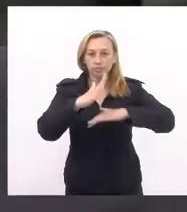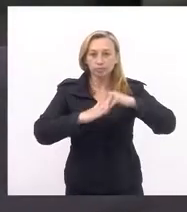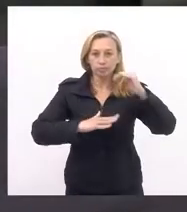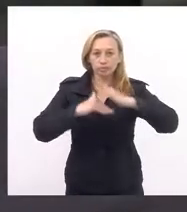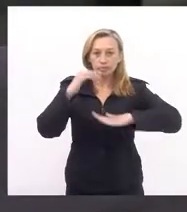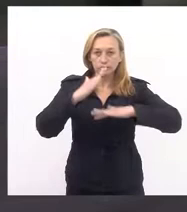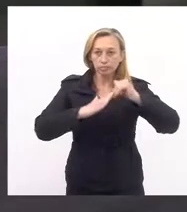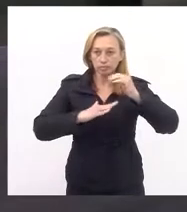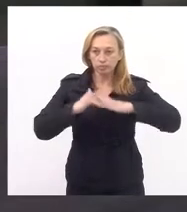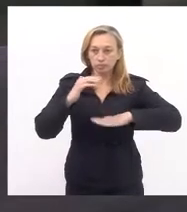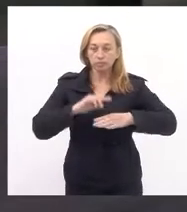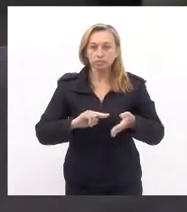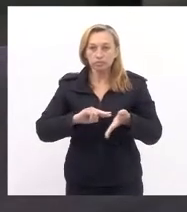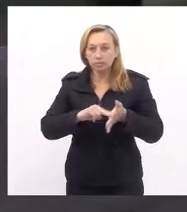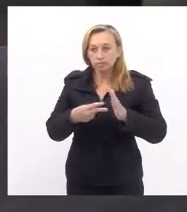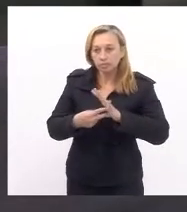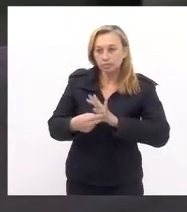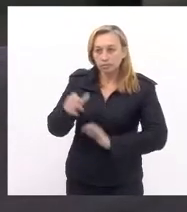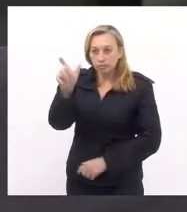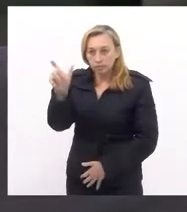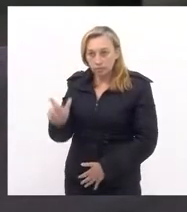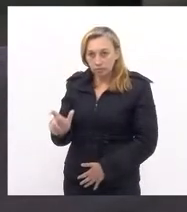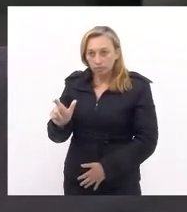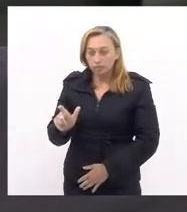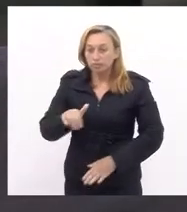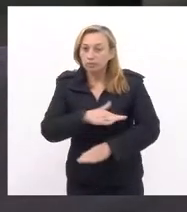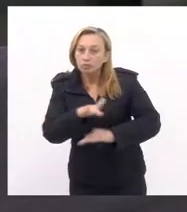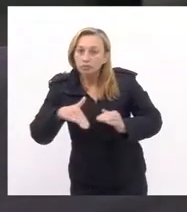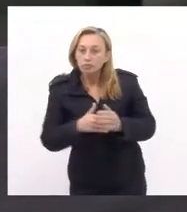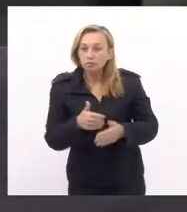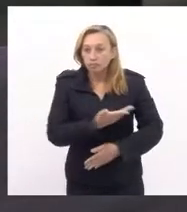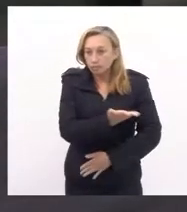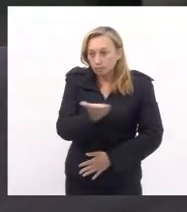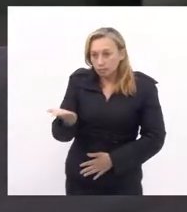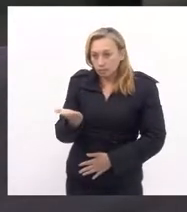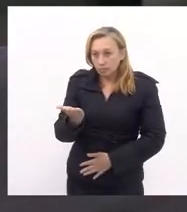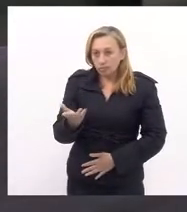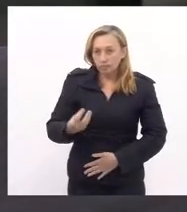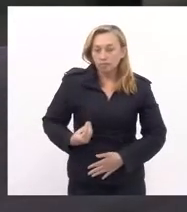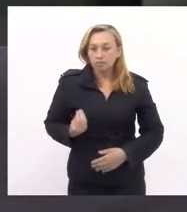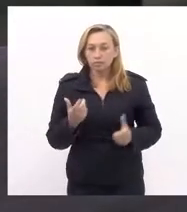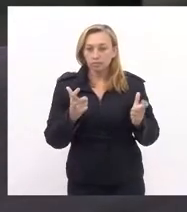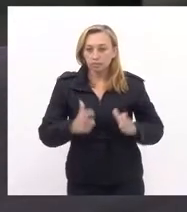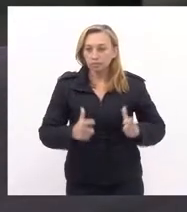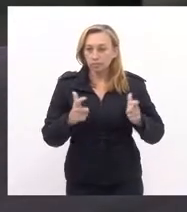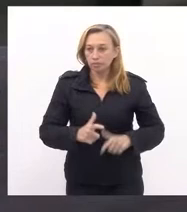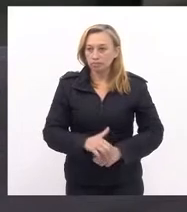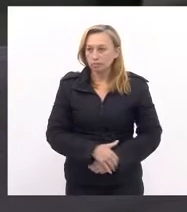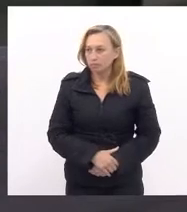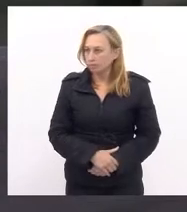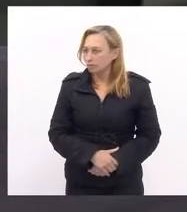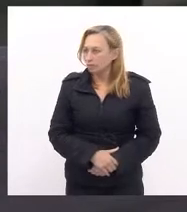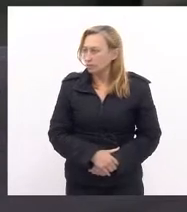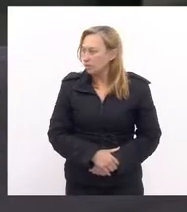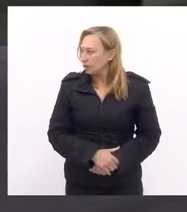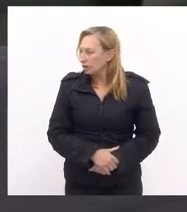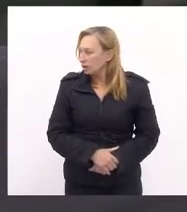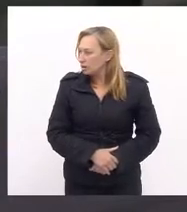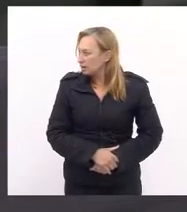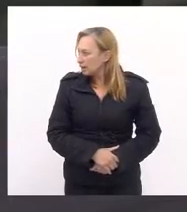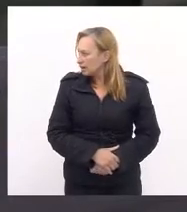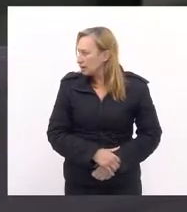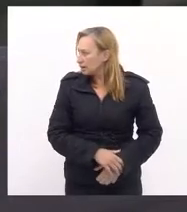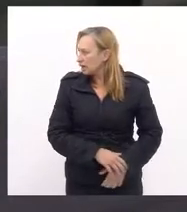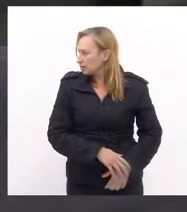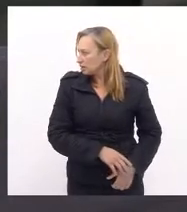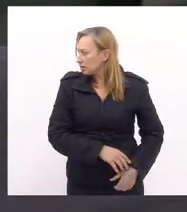feito significativo, que é o caso de todos os senhores e as senhoras que aqui se encontram. E é o que eu vejo hoje